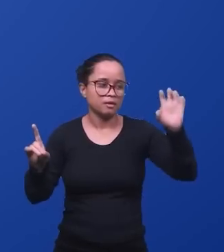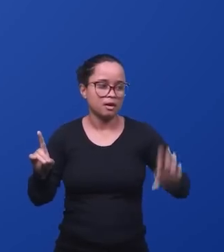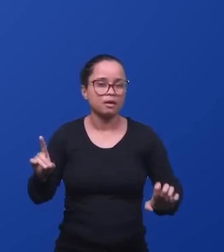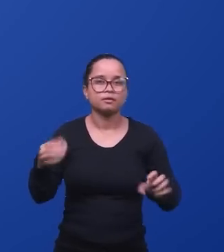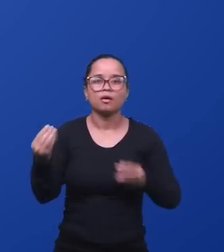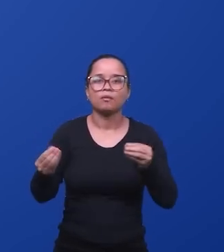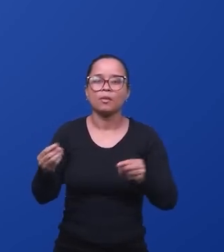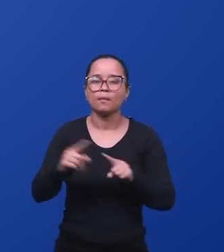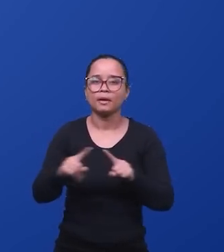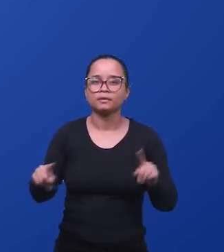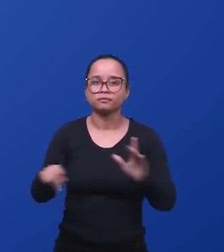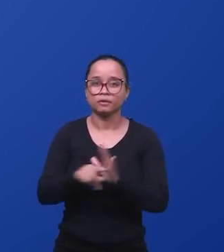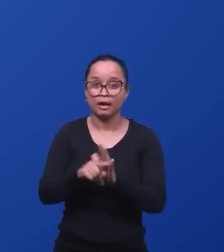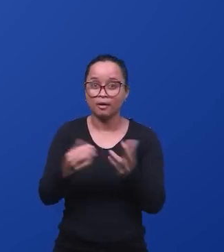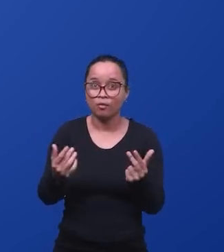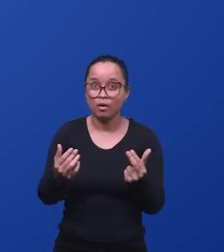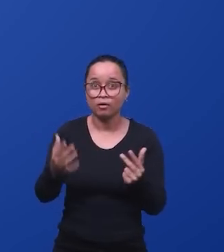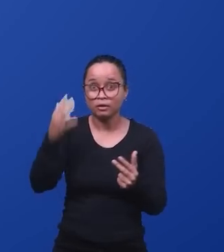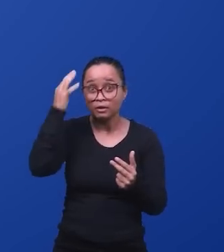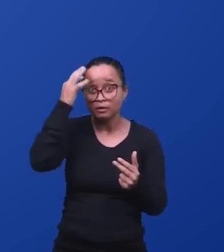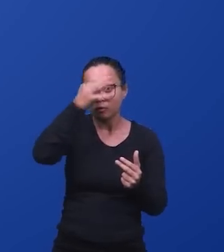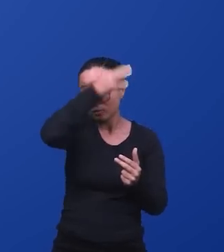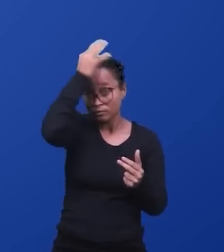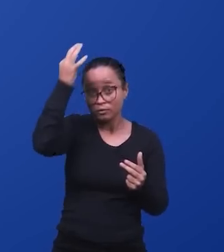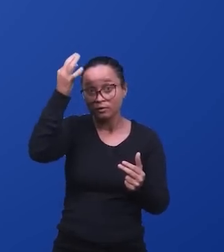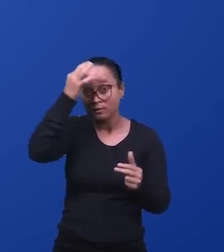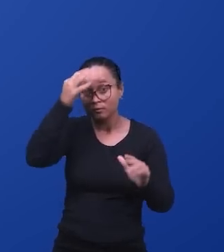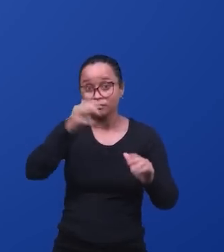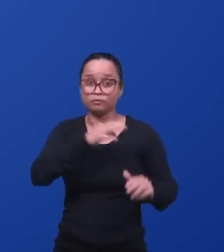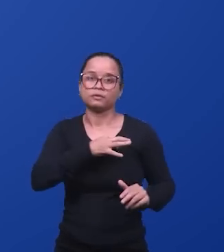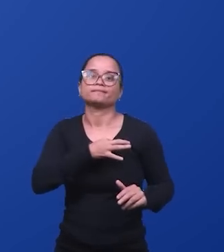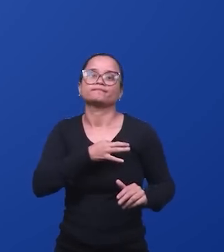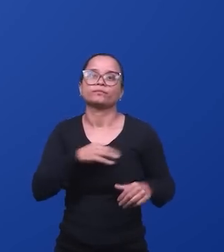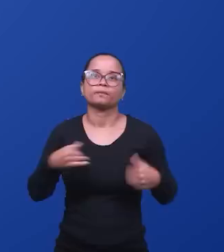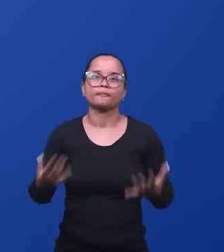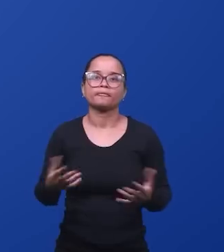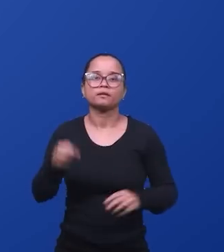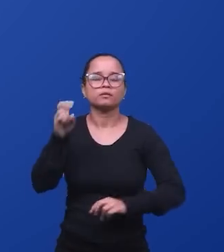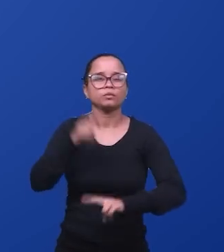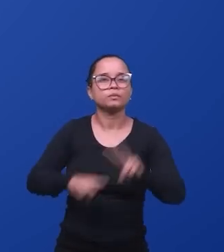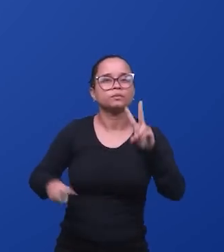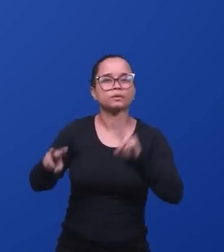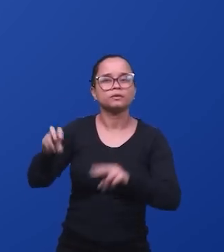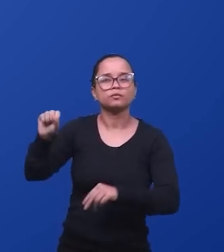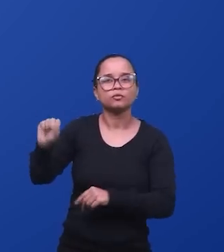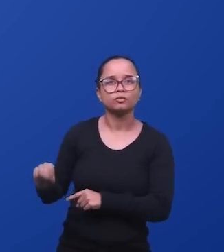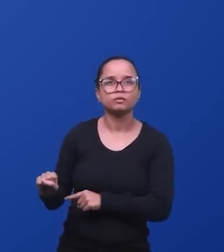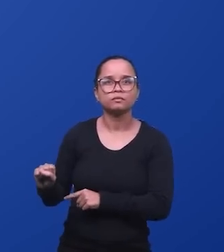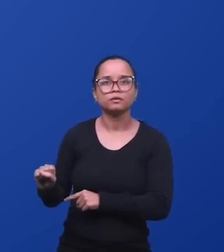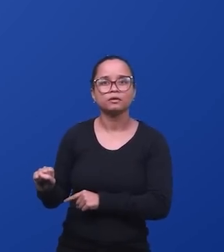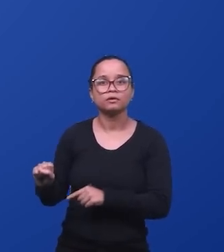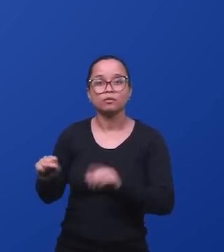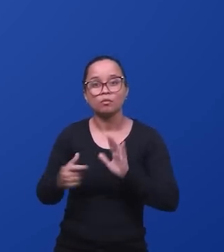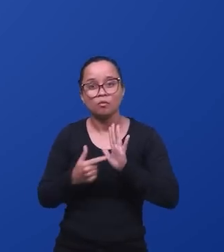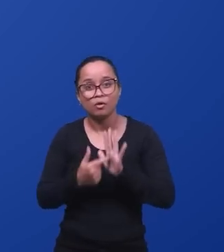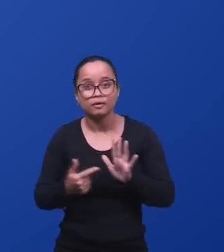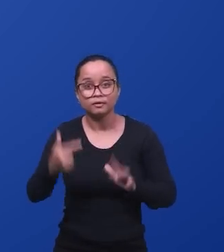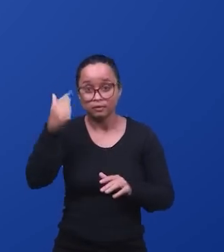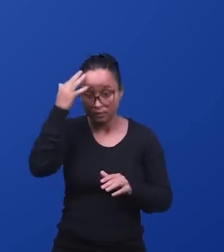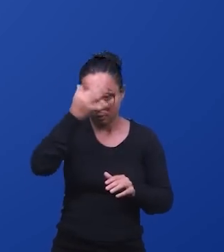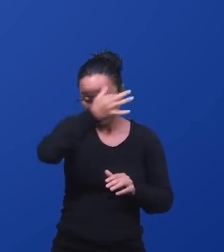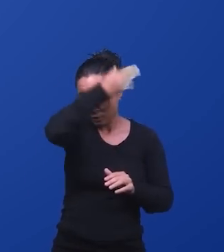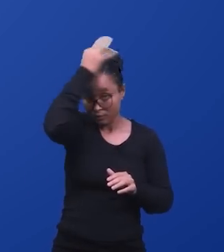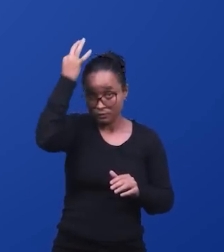do Espírito Santo. E nós vemos que esse vento fala sobre esse vento sul, fala sobre o Espírito